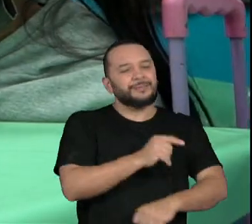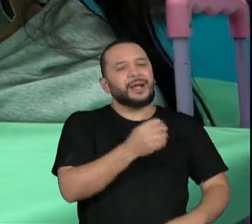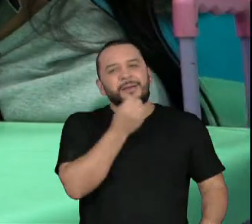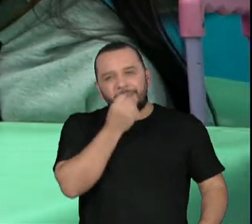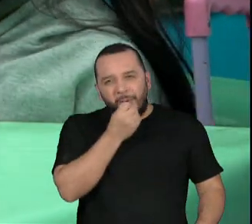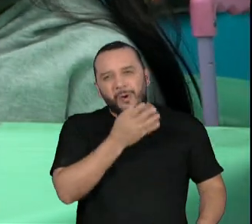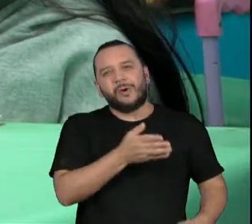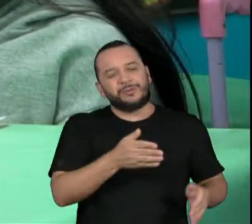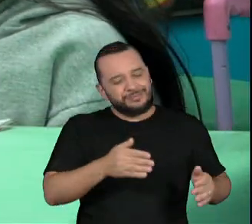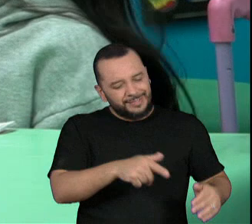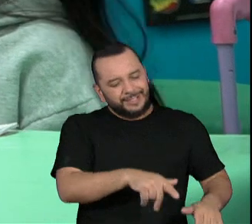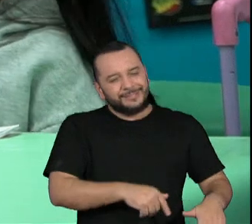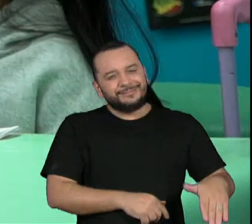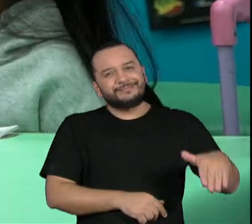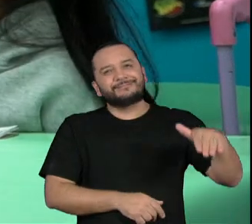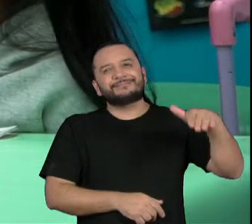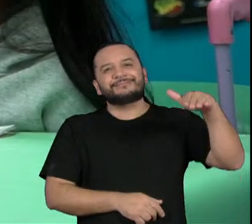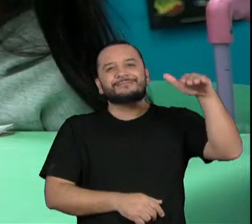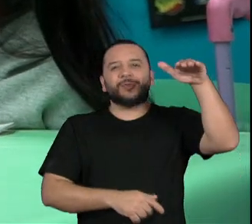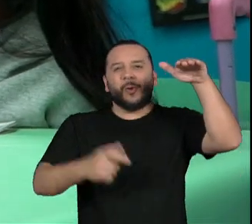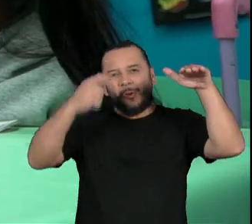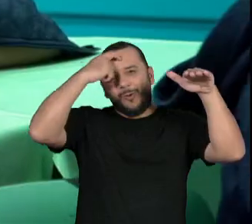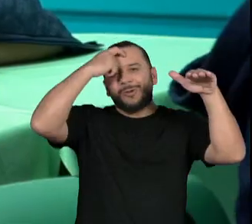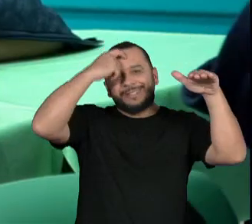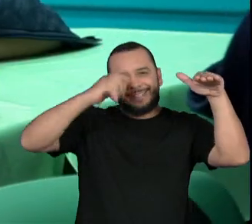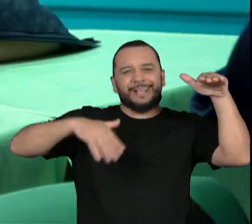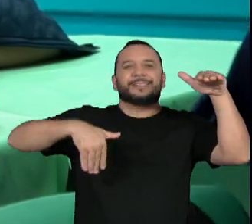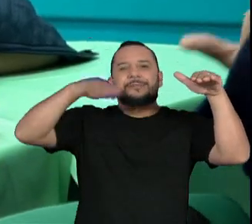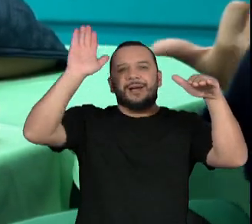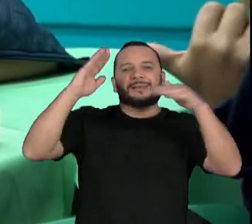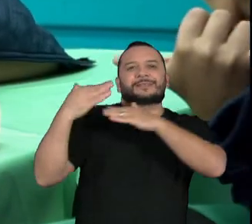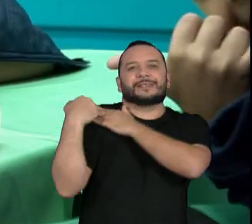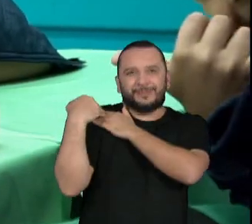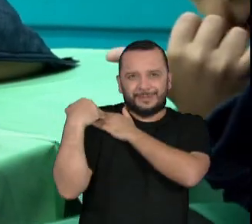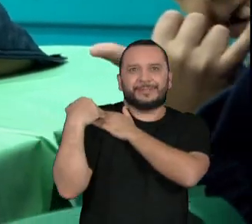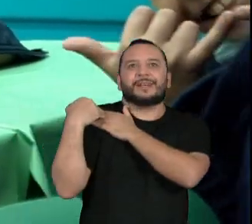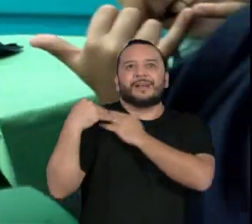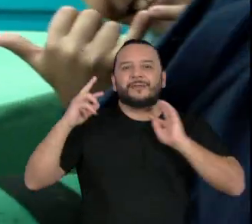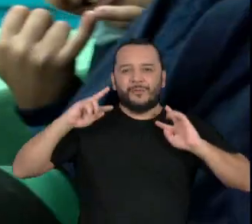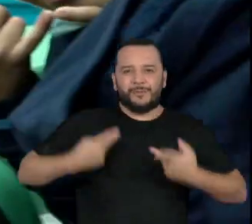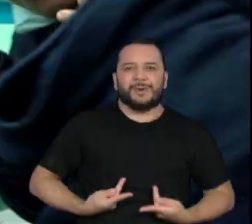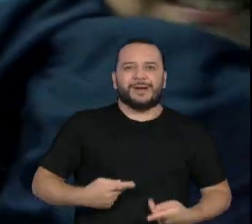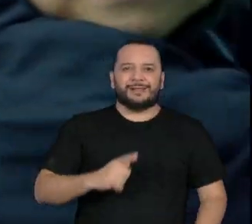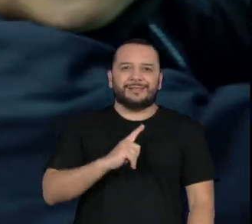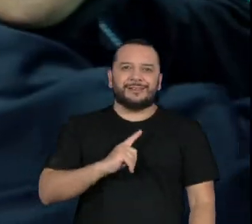anos teremos cidadãos aí com uma consciência mais responsável, mais humana, né?